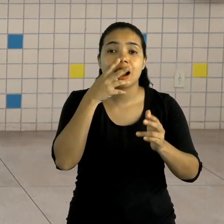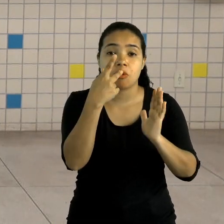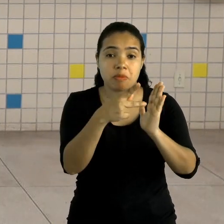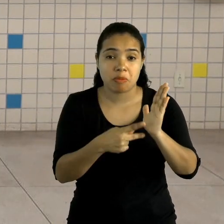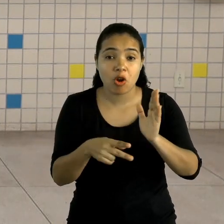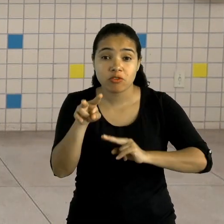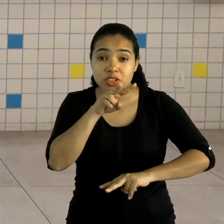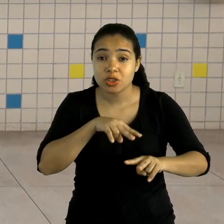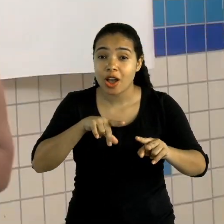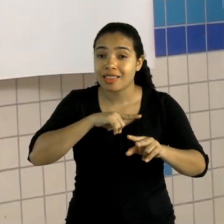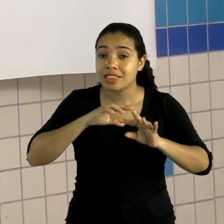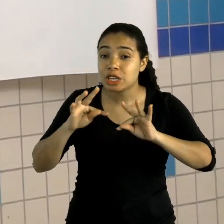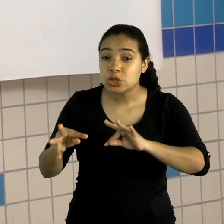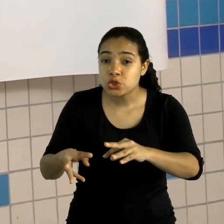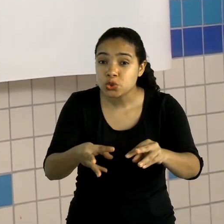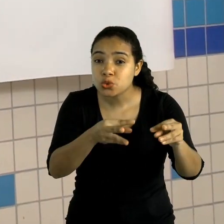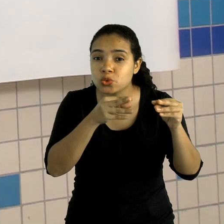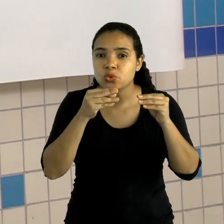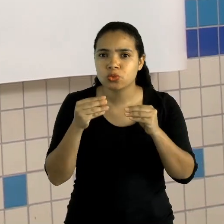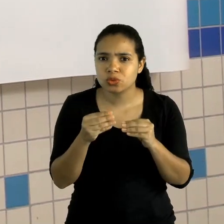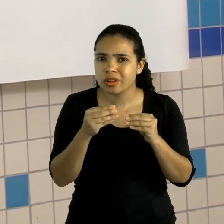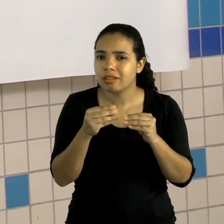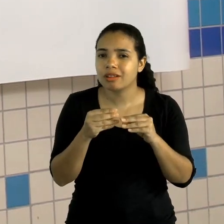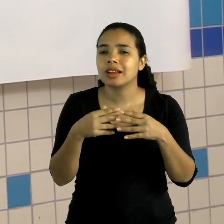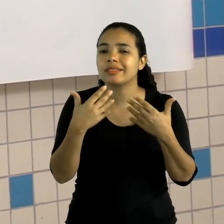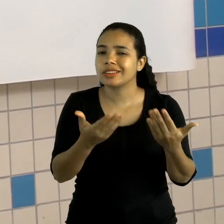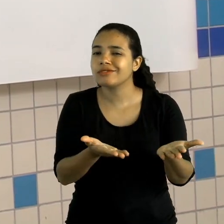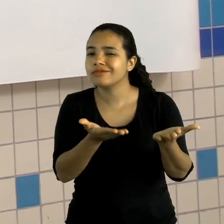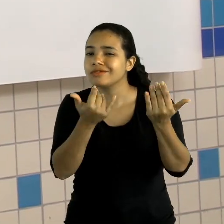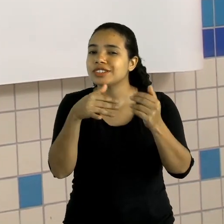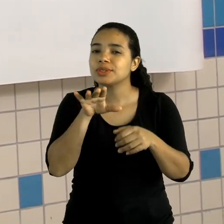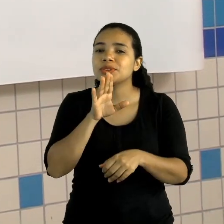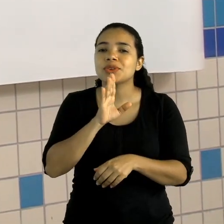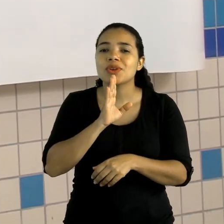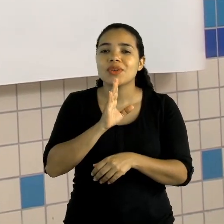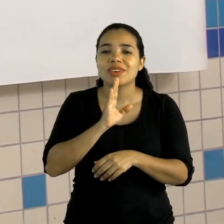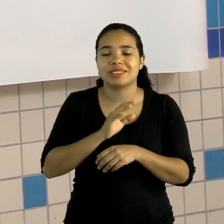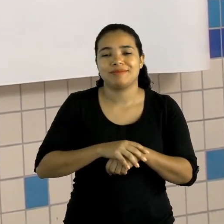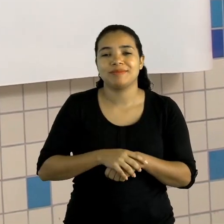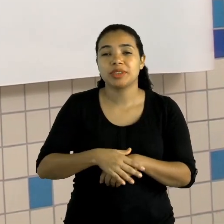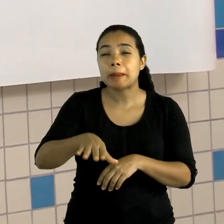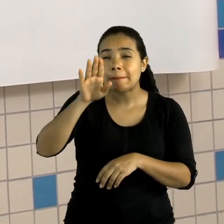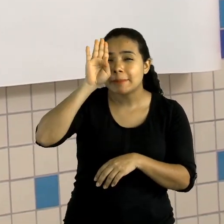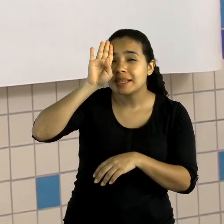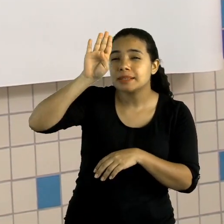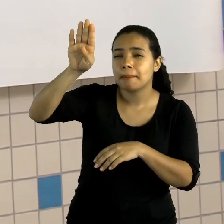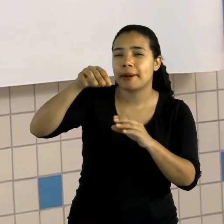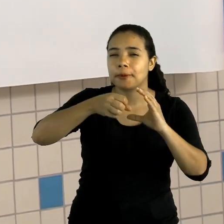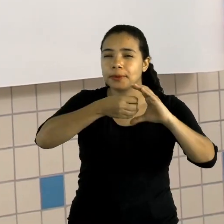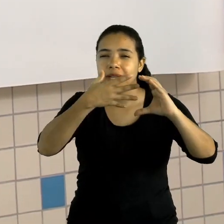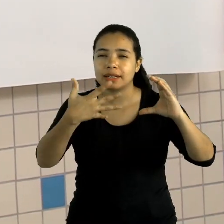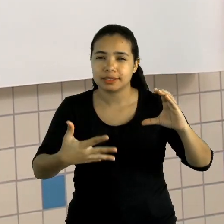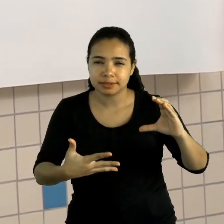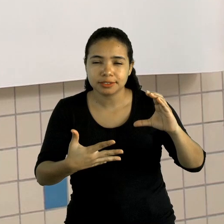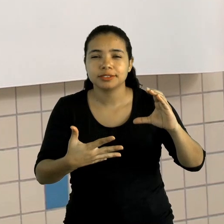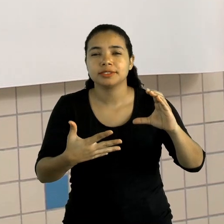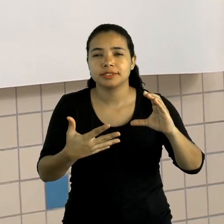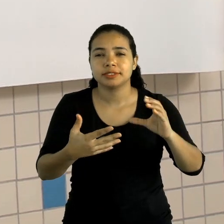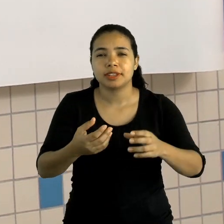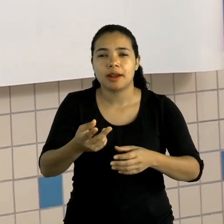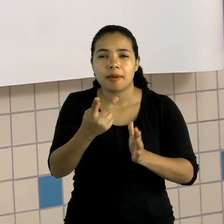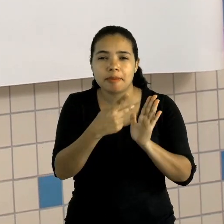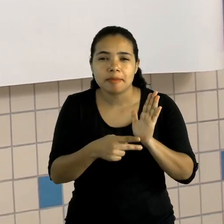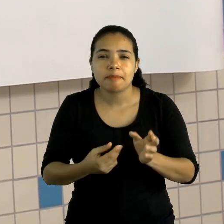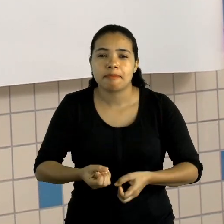isso? Vamos conhecer então? Vamos começar com as principais características do poema visual. Todo mundo